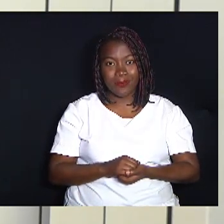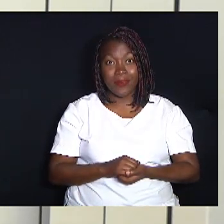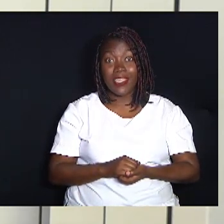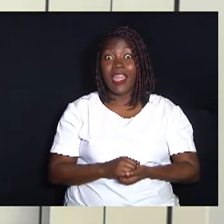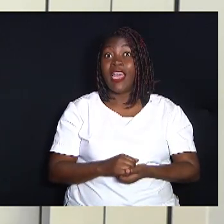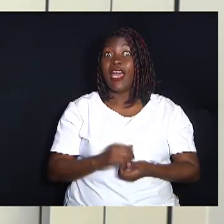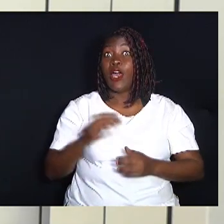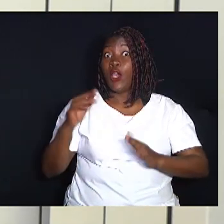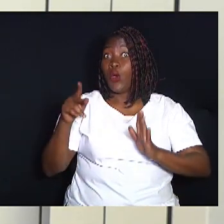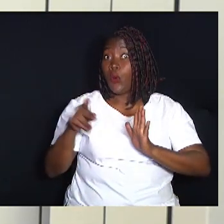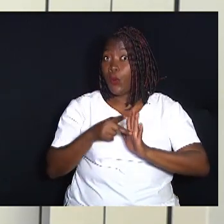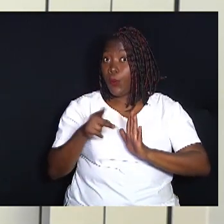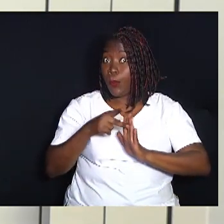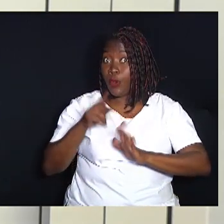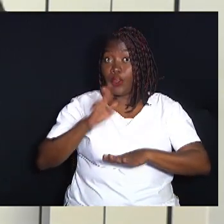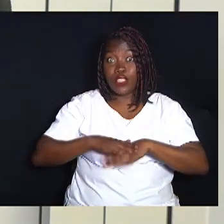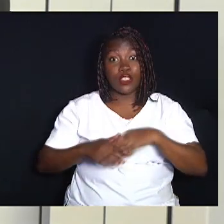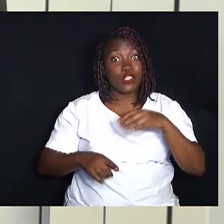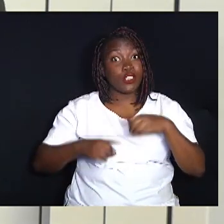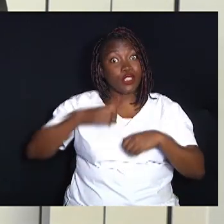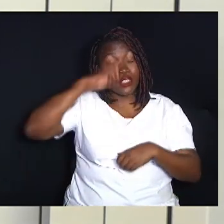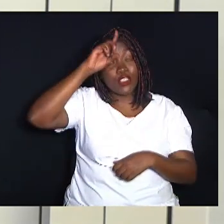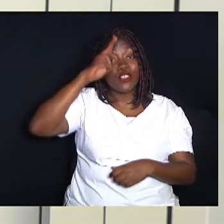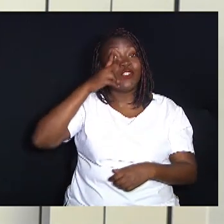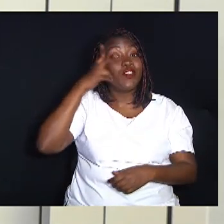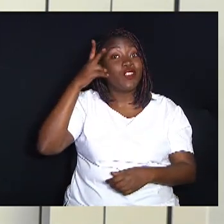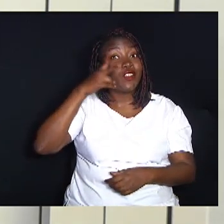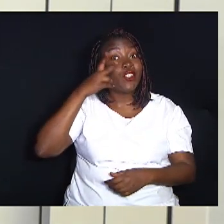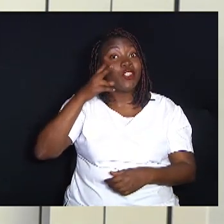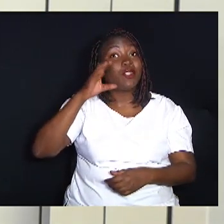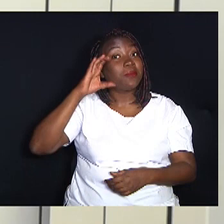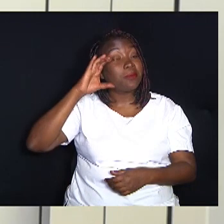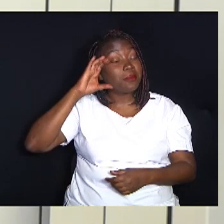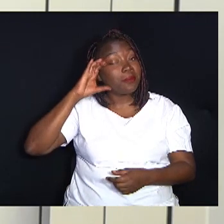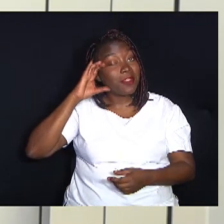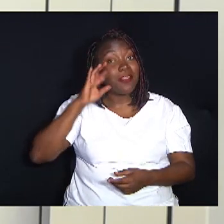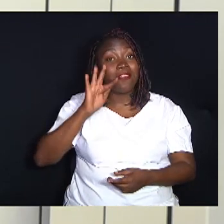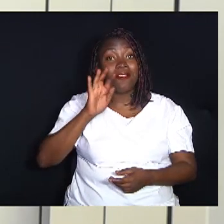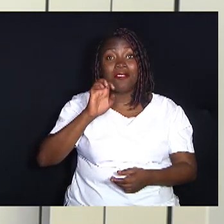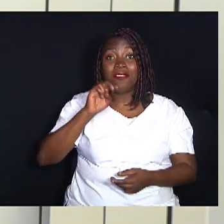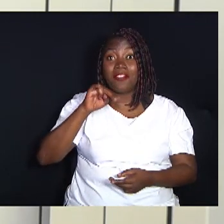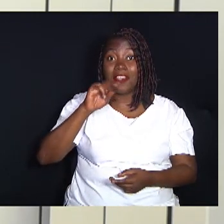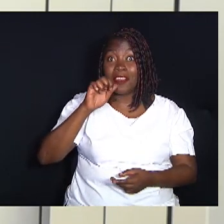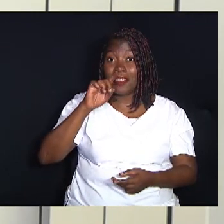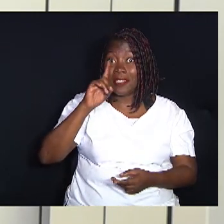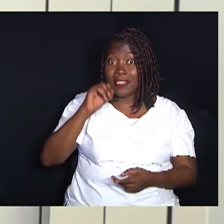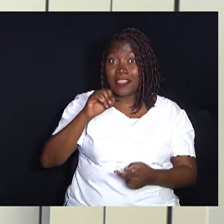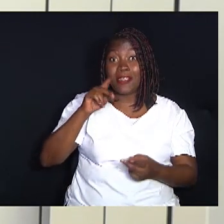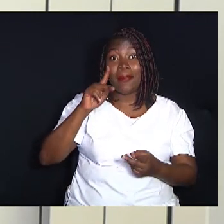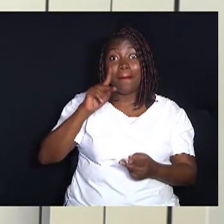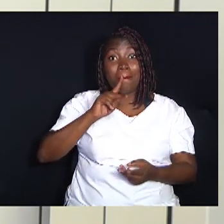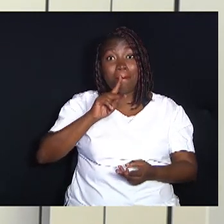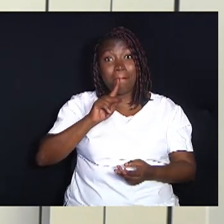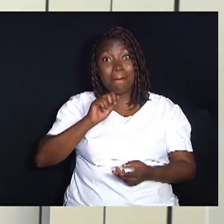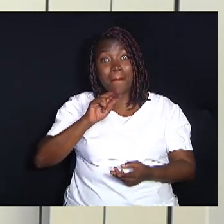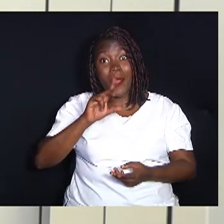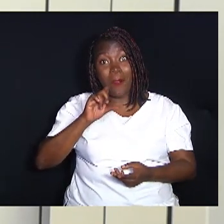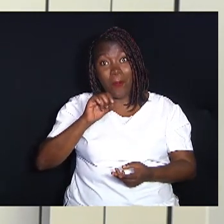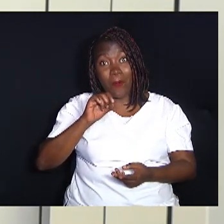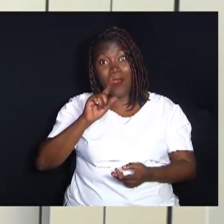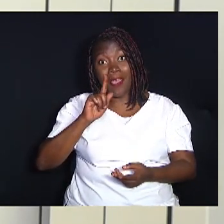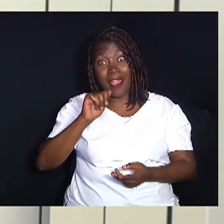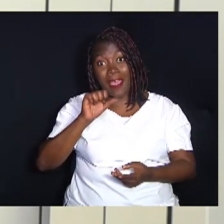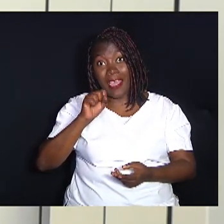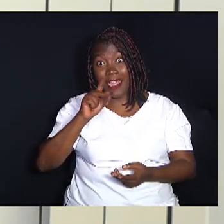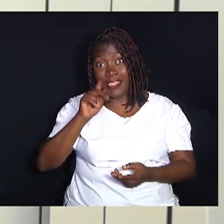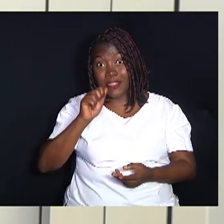O projeto de autoria dos vereadores Luiz Cerilo, Fernando Mendes e Paulo Gaspar, que dá